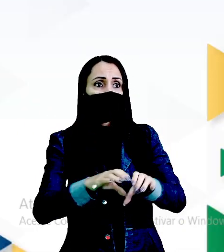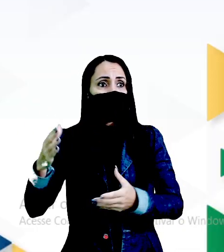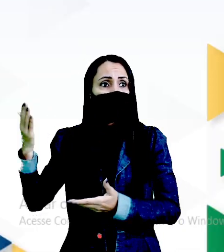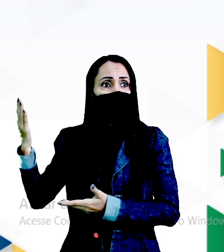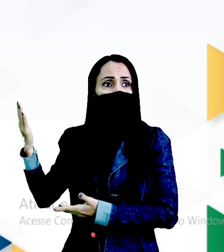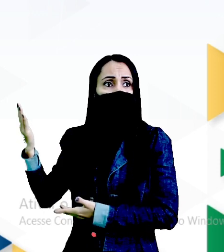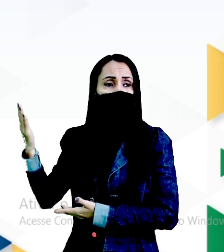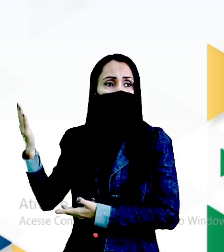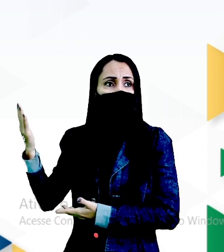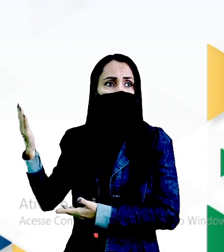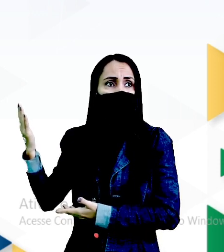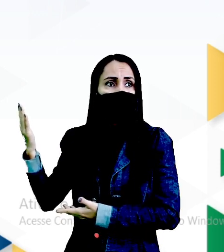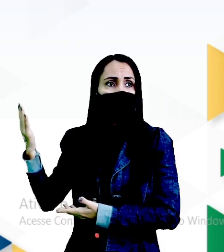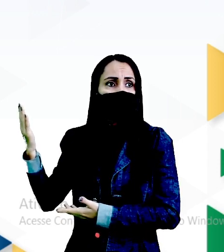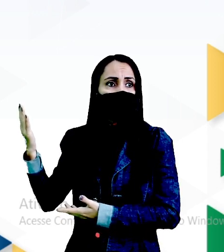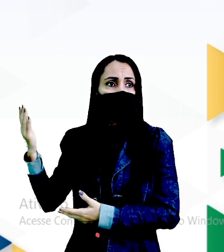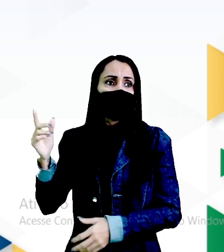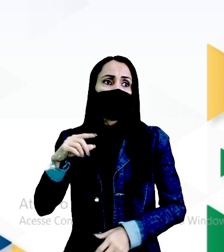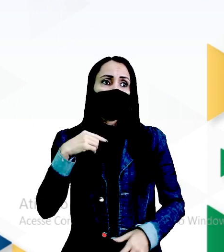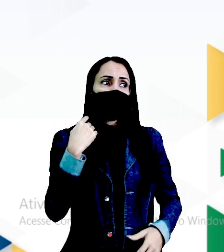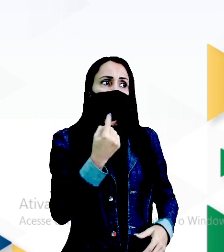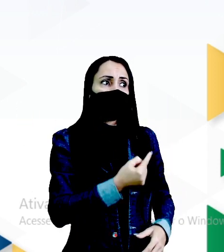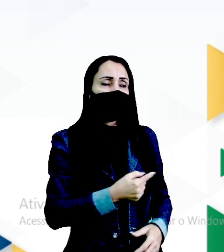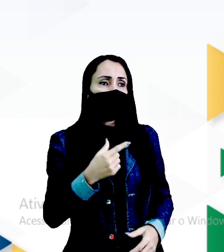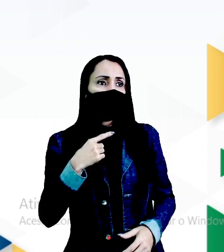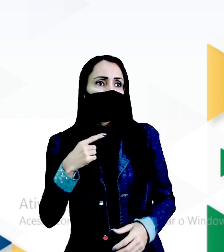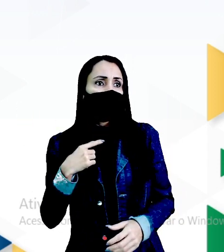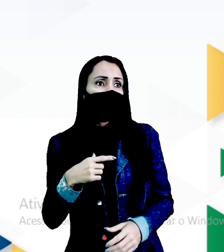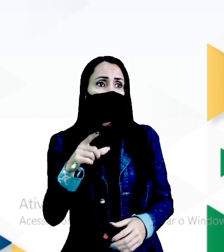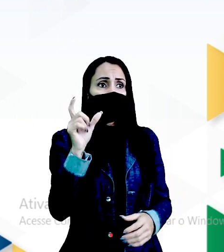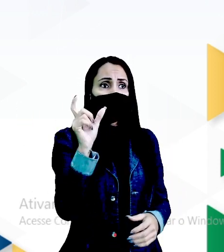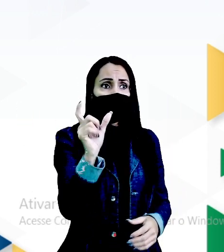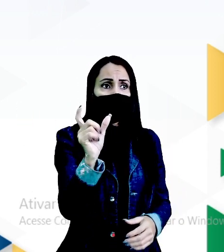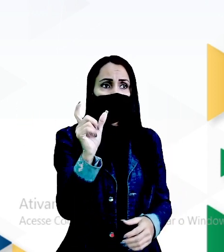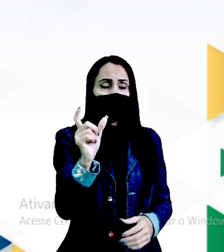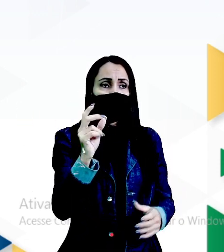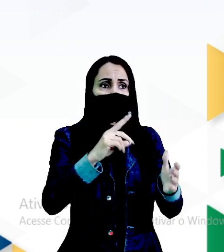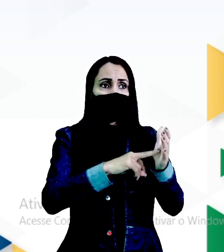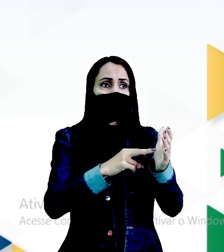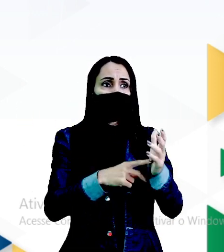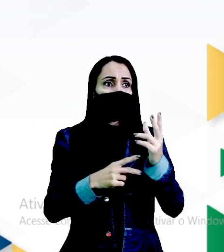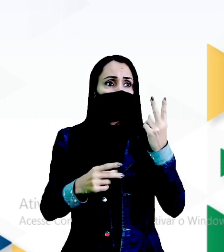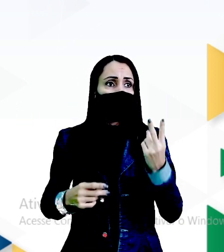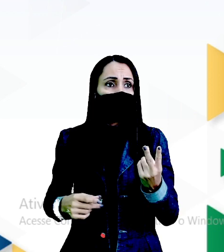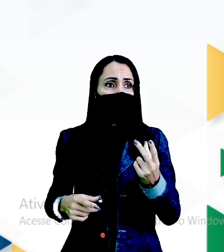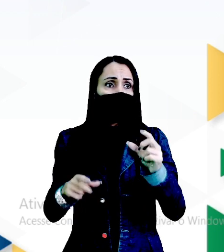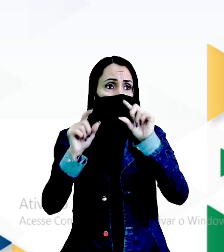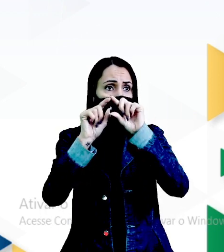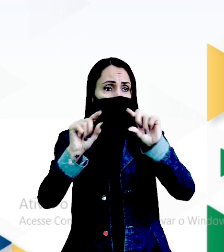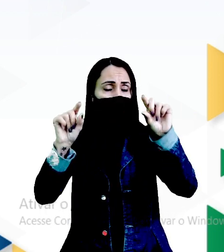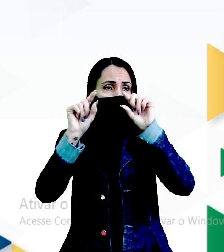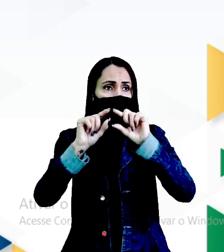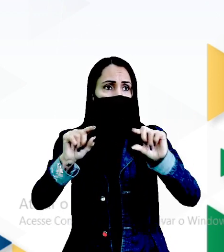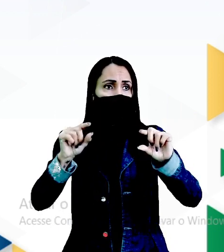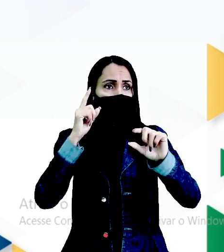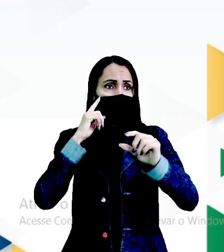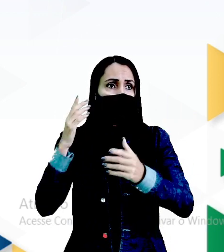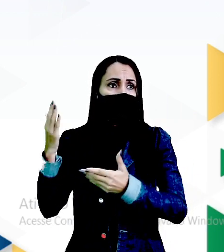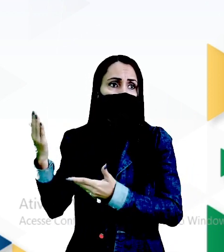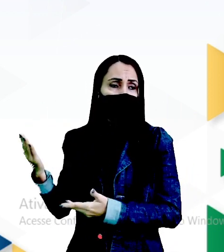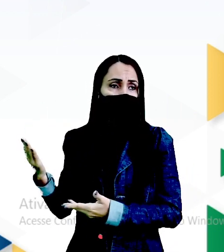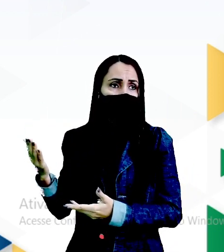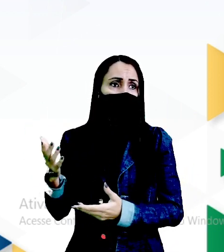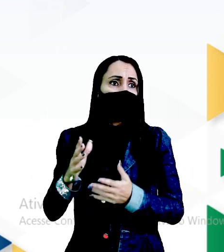Acompanhe. Nós temos palavras com duplo sentido, frases ambíguas, humor fúnebre,